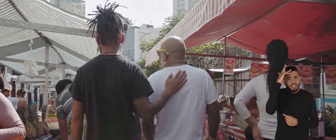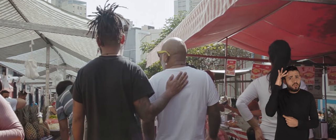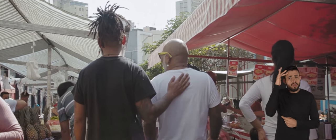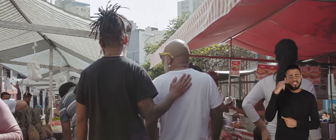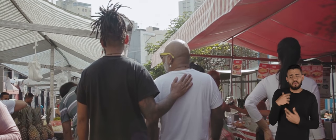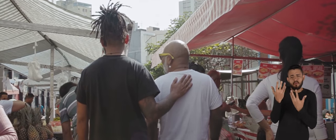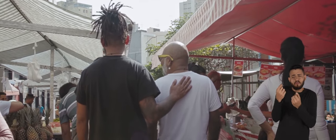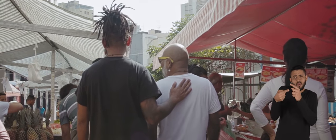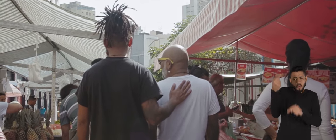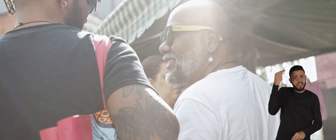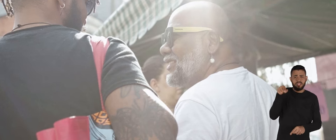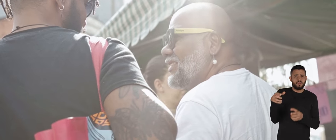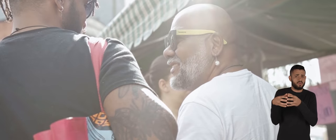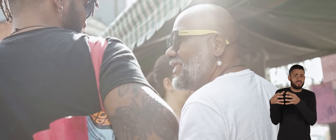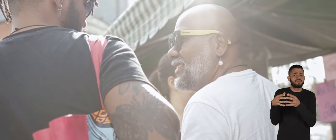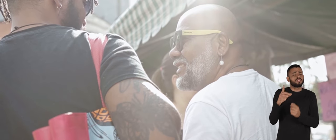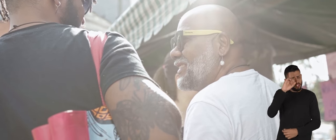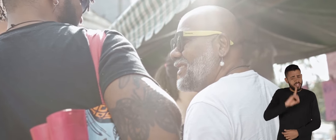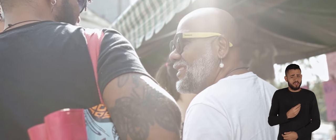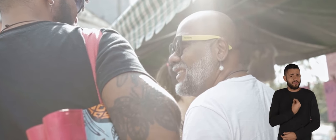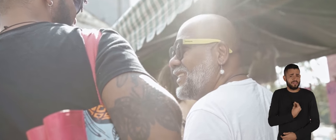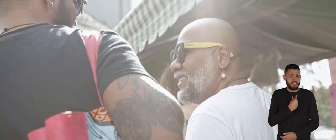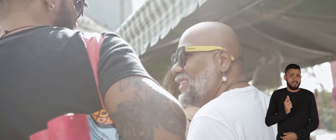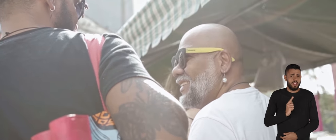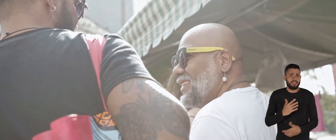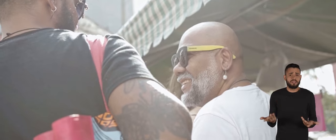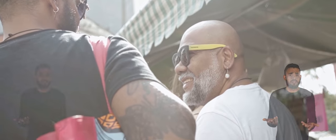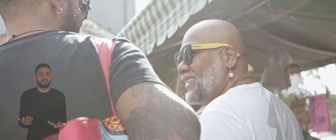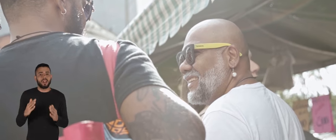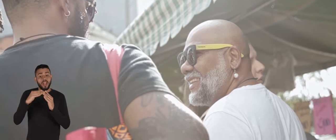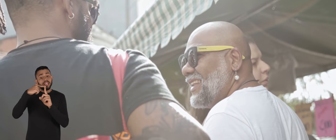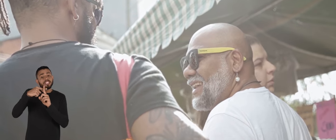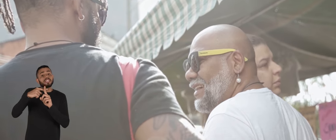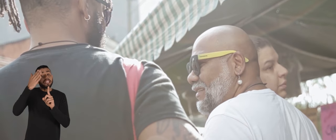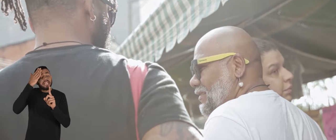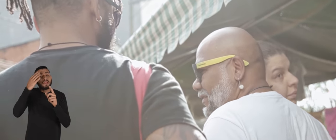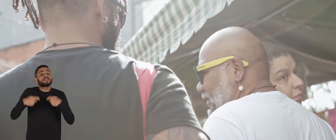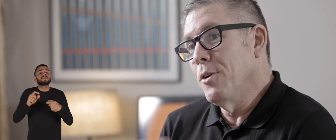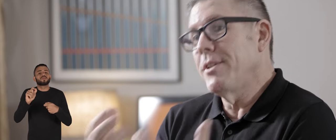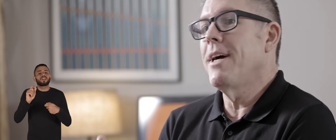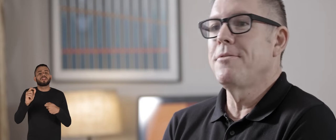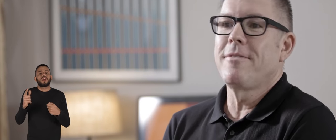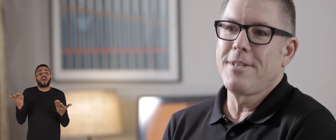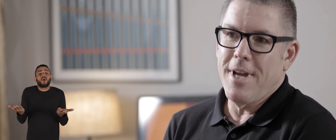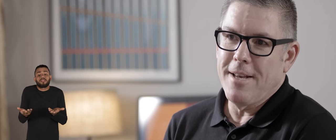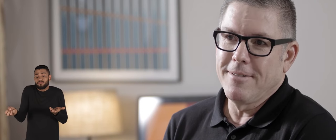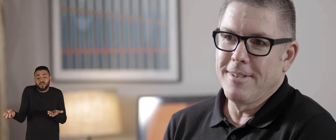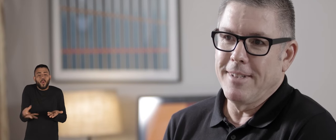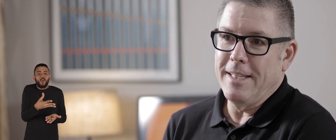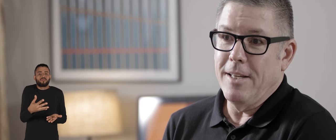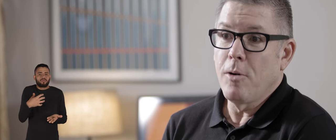que não correspondem a isso e também tem o direito de existir. a igreja precisa entender a novidade do